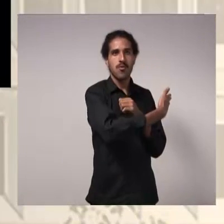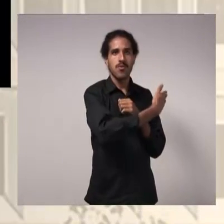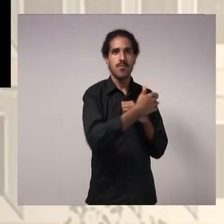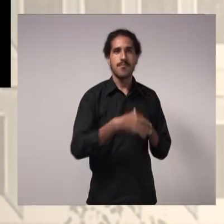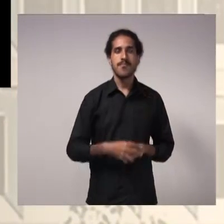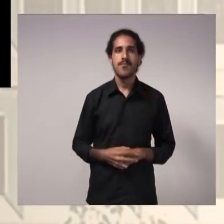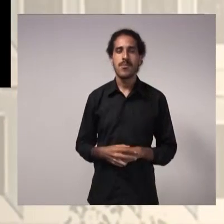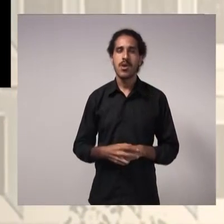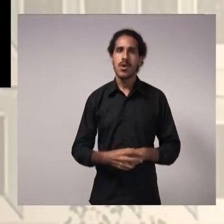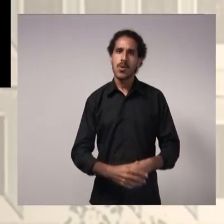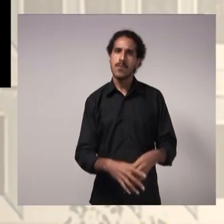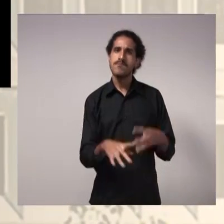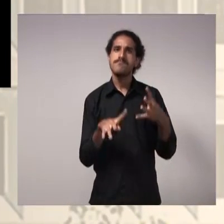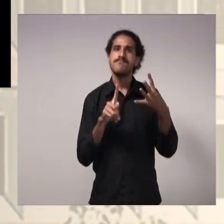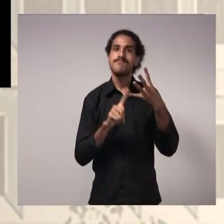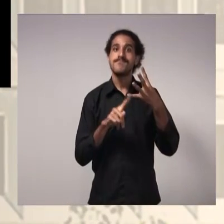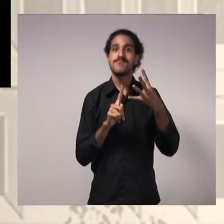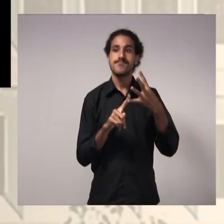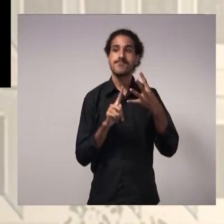O quarto